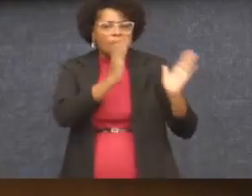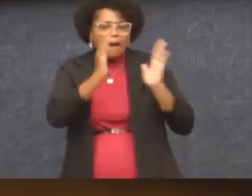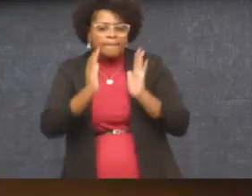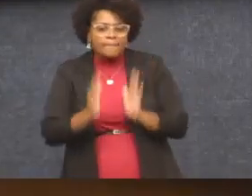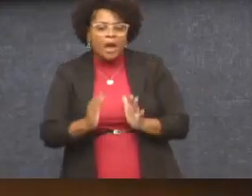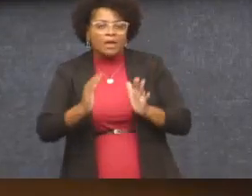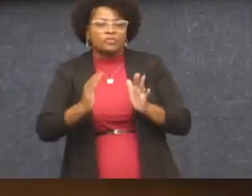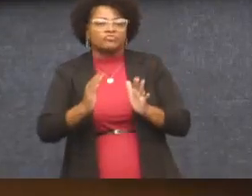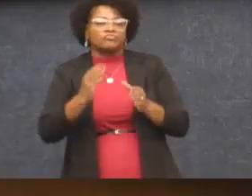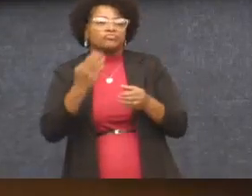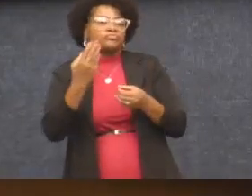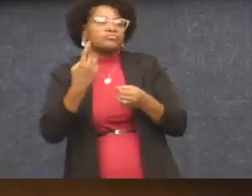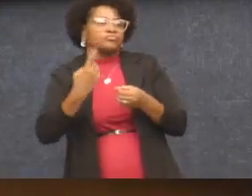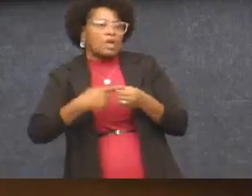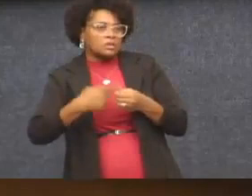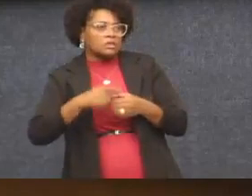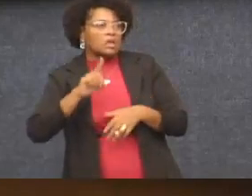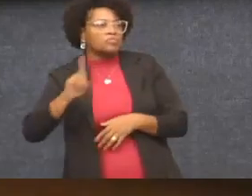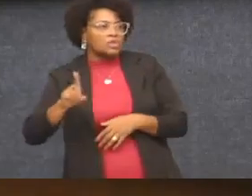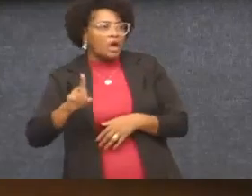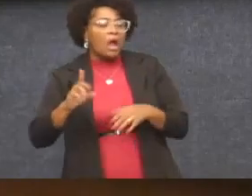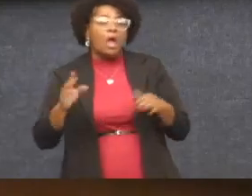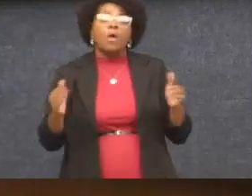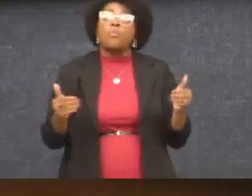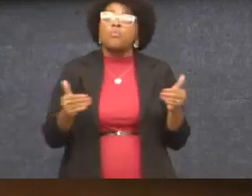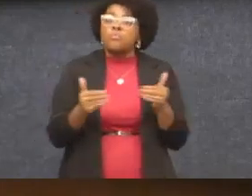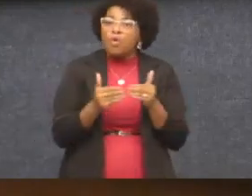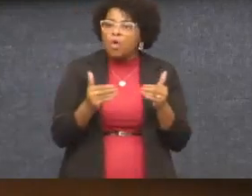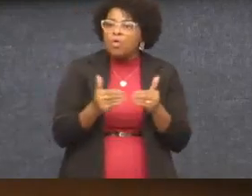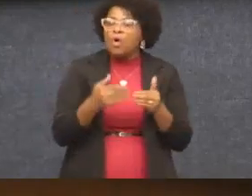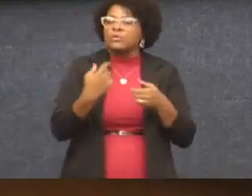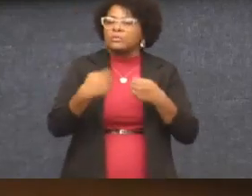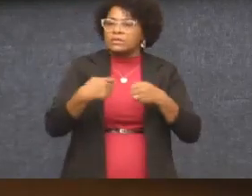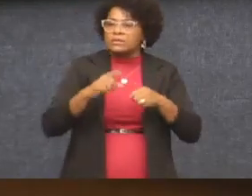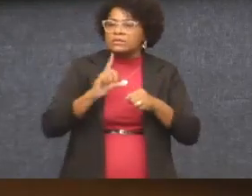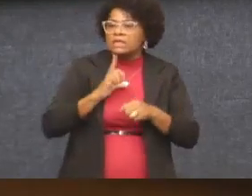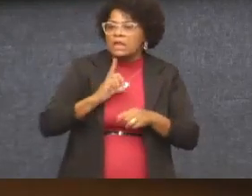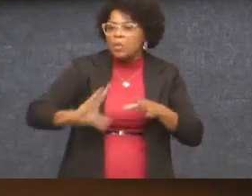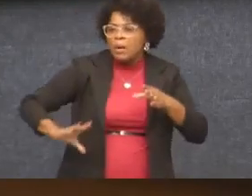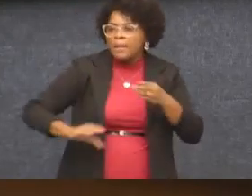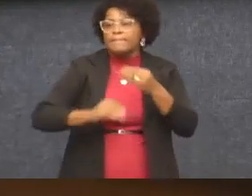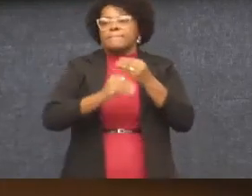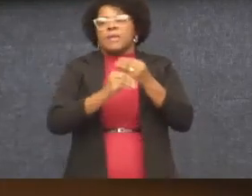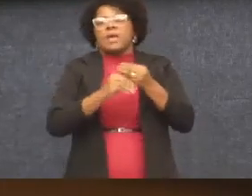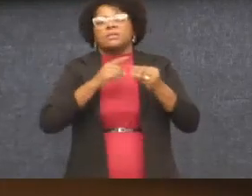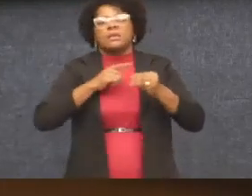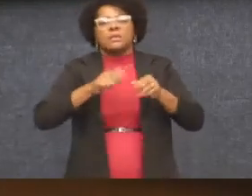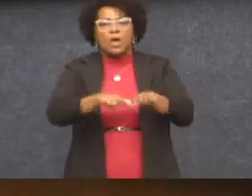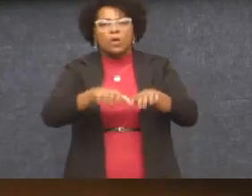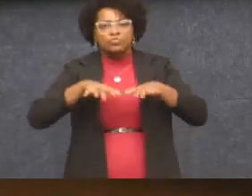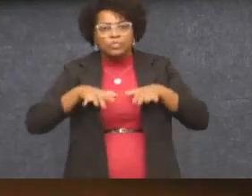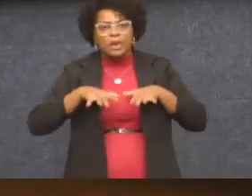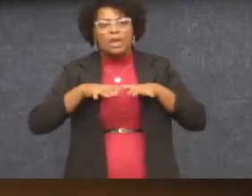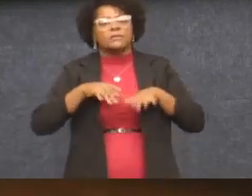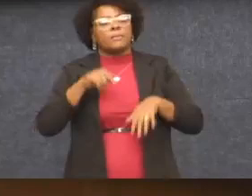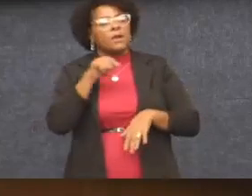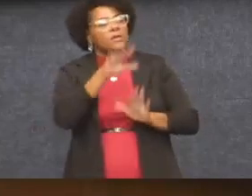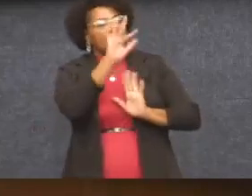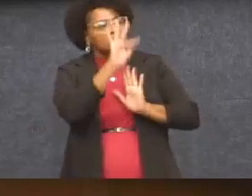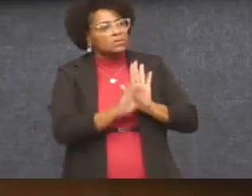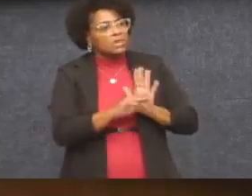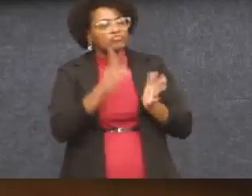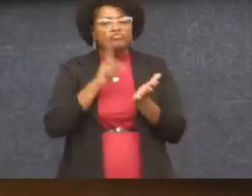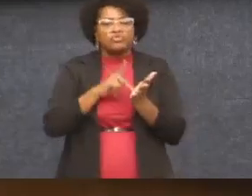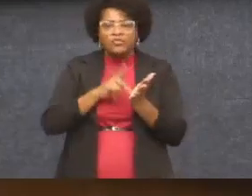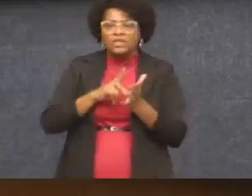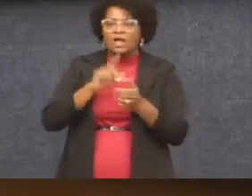requalificando. Concordo com Pedro Patrus, é preciso emenda, é preciso robustez, audiência pública para que esse texto, de fato, requalifique a